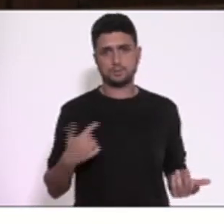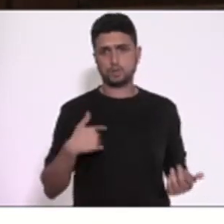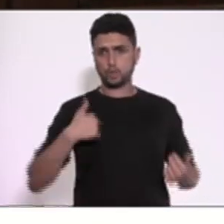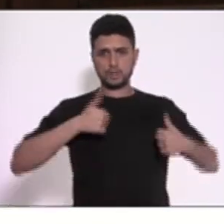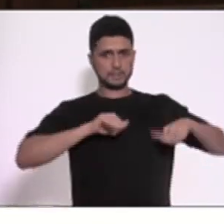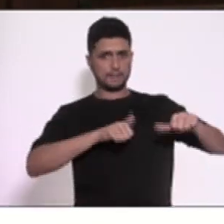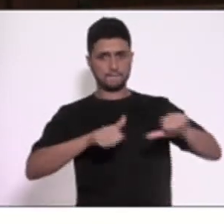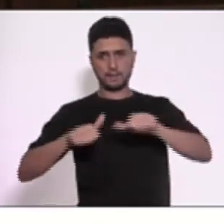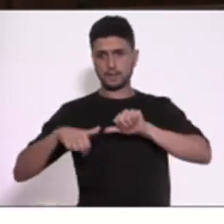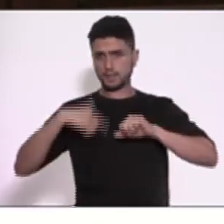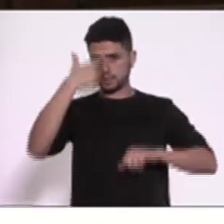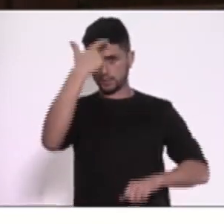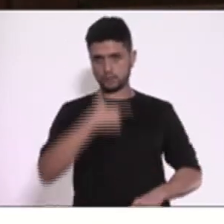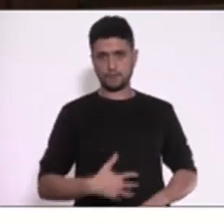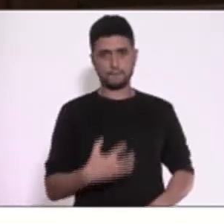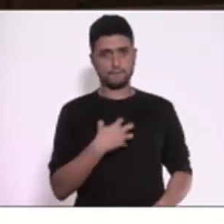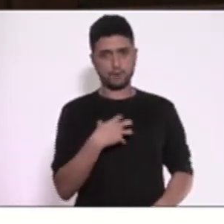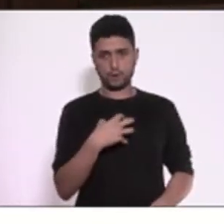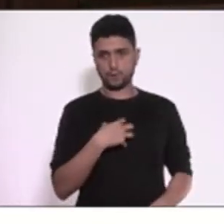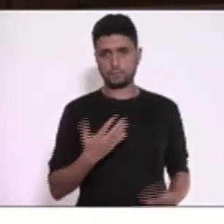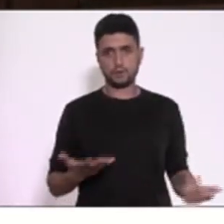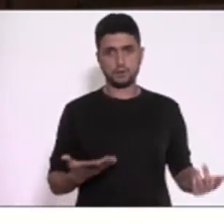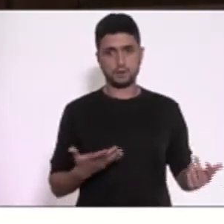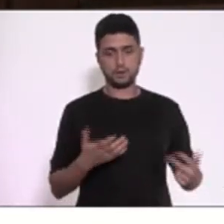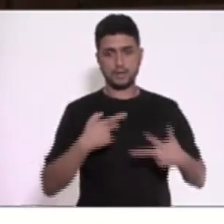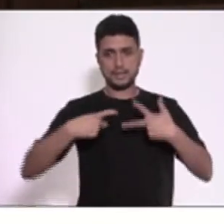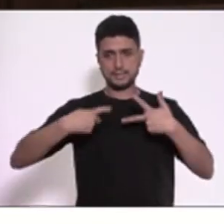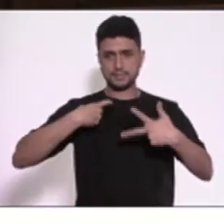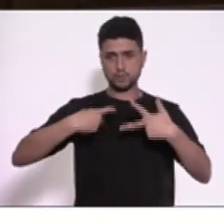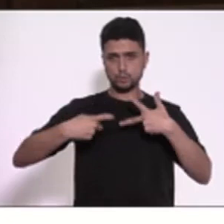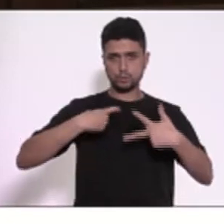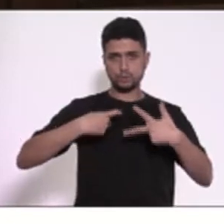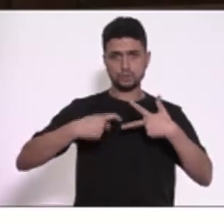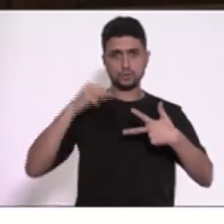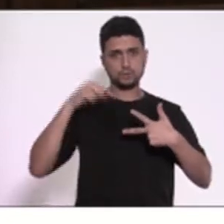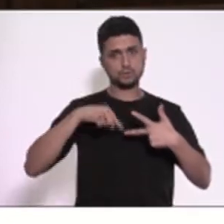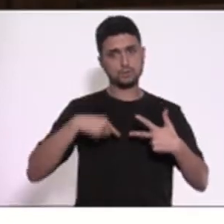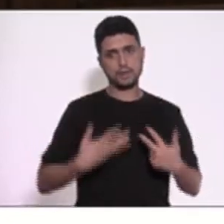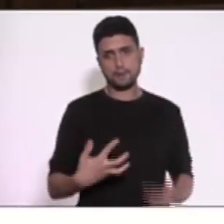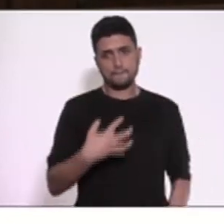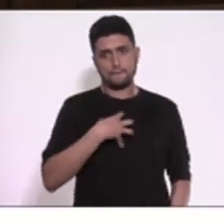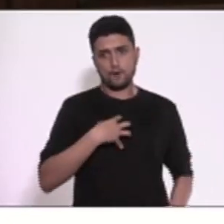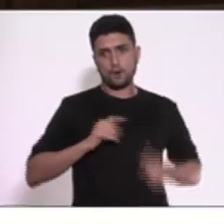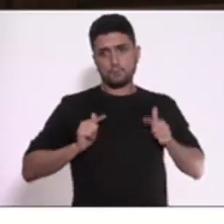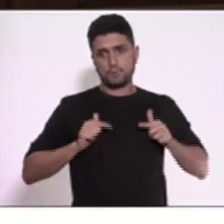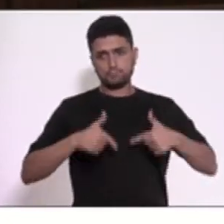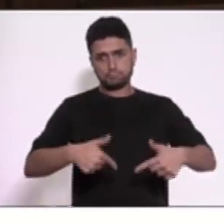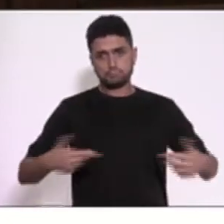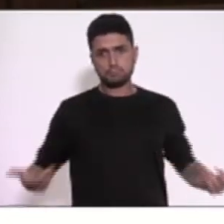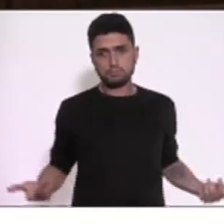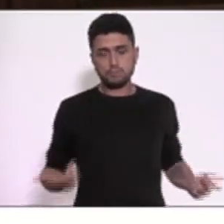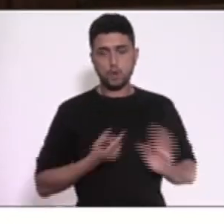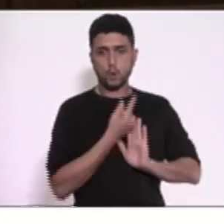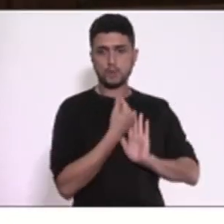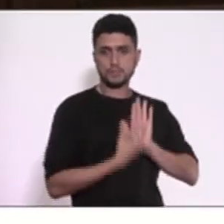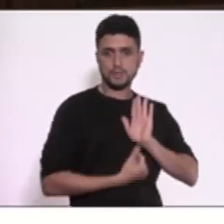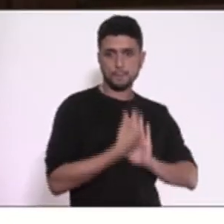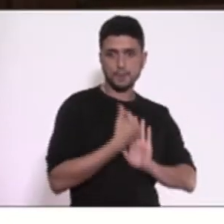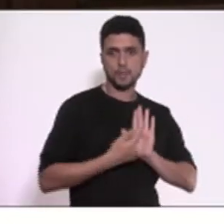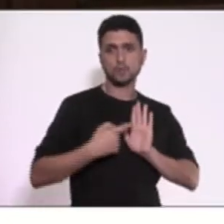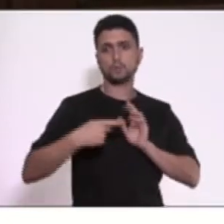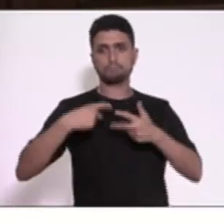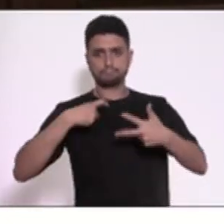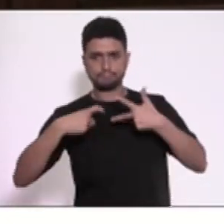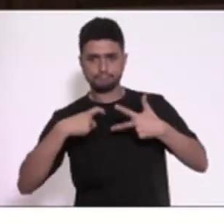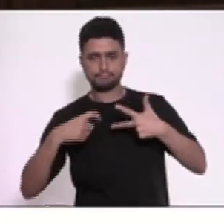avaliados. Eu repito isso aqui, o Poder Executivo é avaliado, em geral, pela forma como executa o orçamento. O Poder Judiciário, em